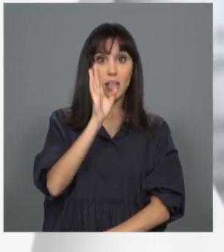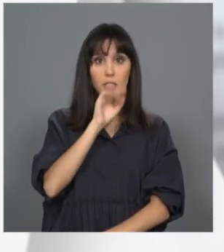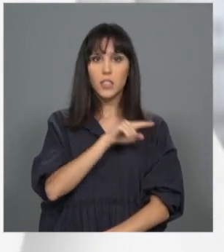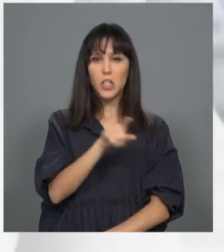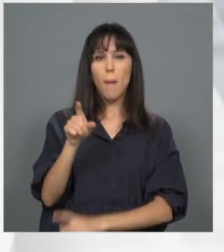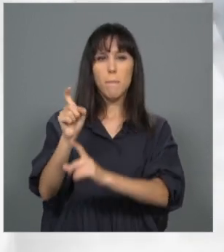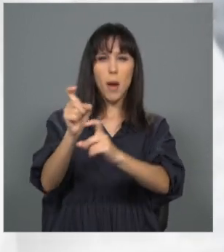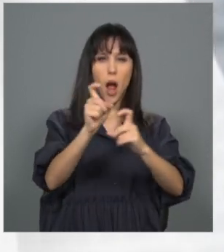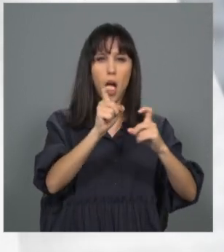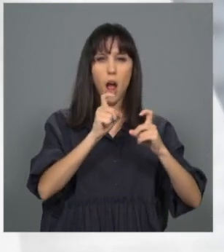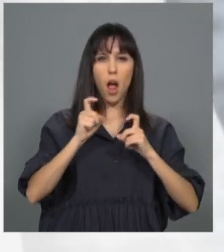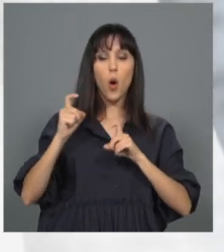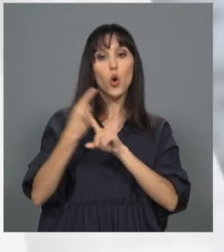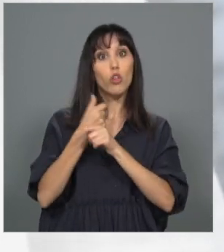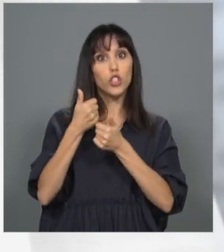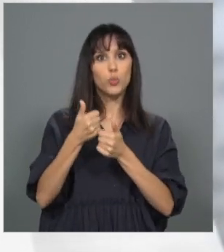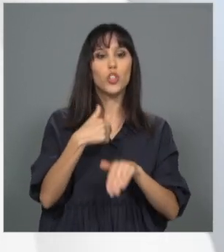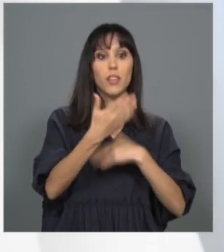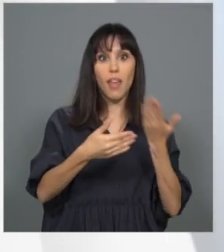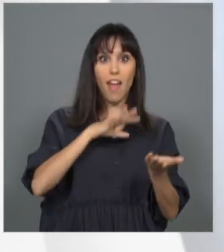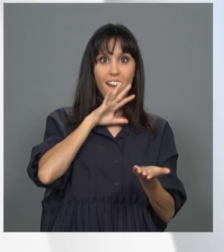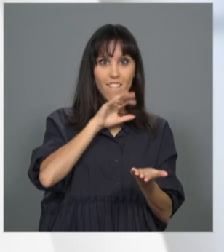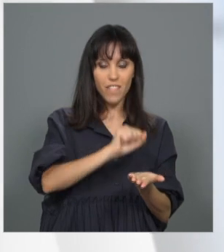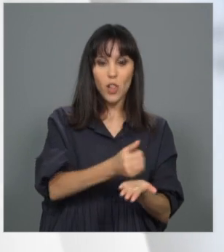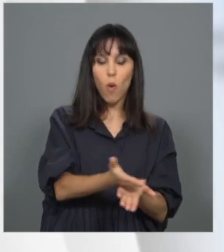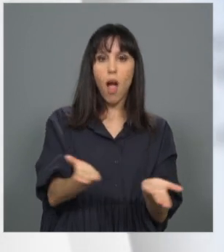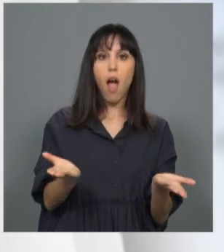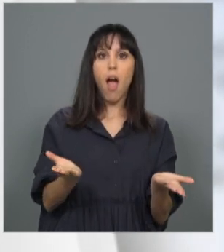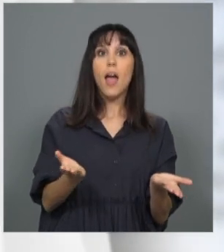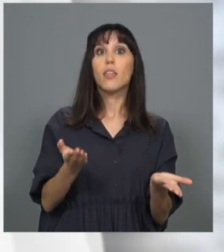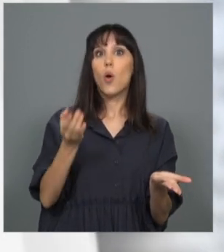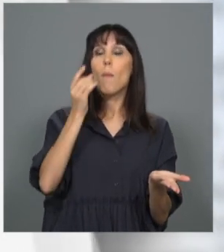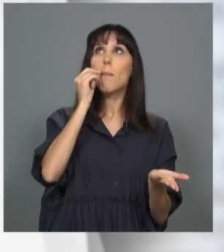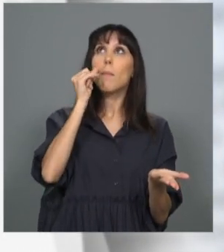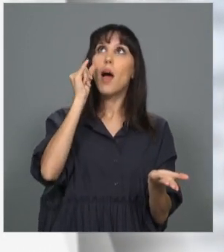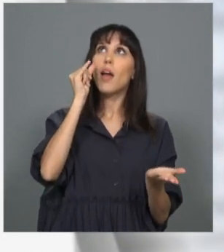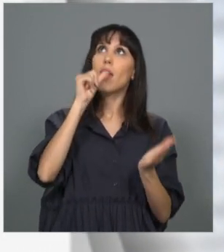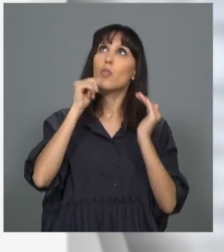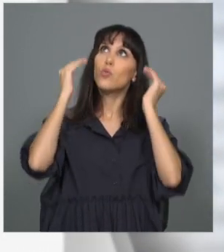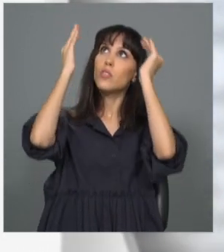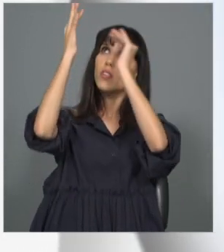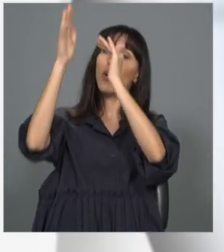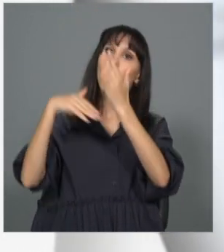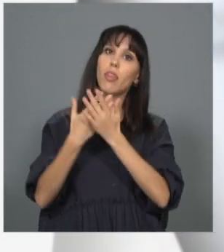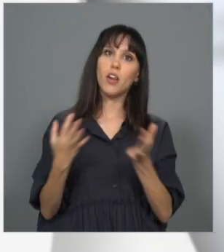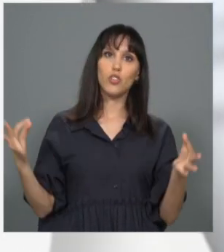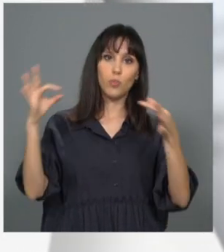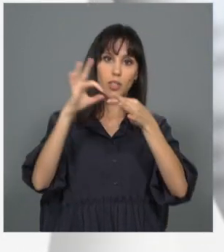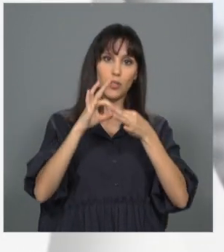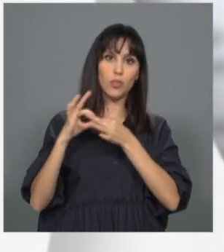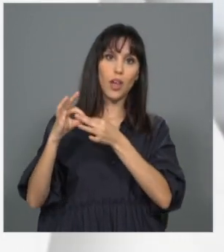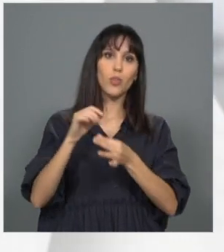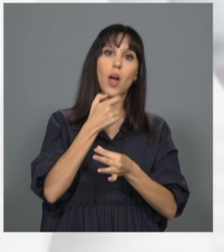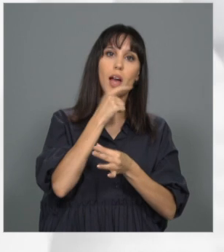maus, sabeis dar coisas boas aos vossos filhos, quanto mais o Pai do céu dará o Espírito Santo àqueles que lhe o